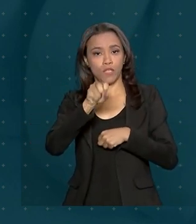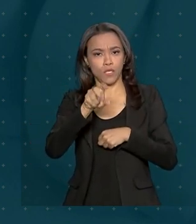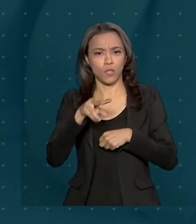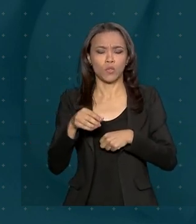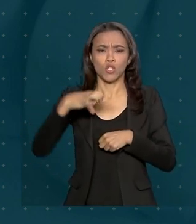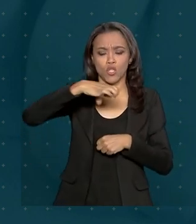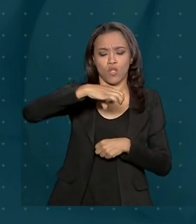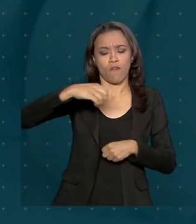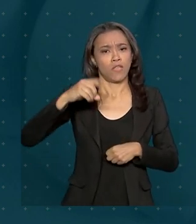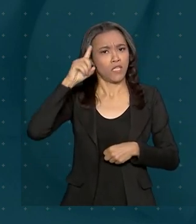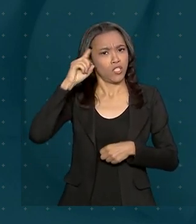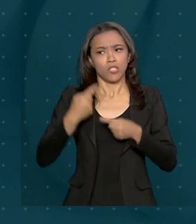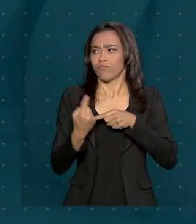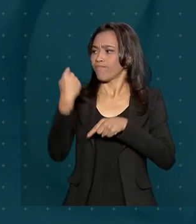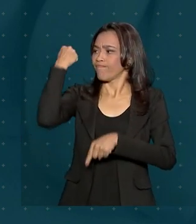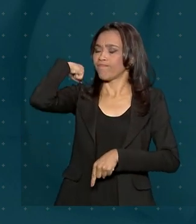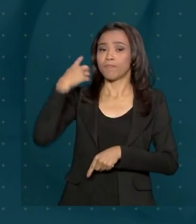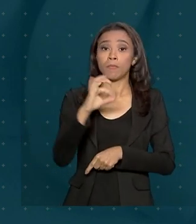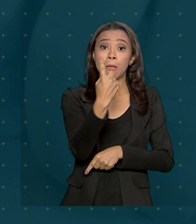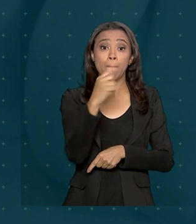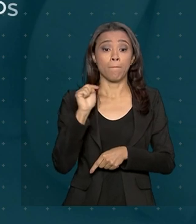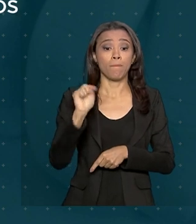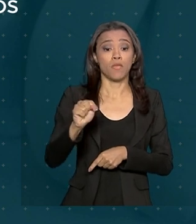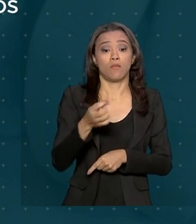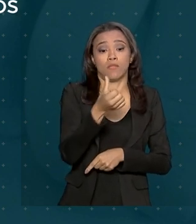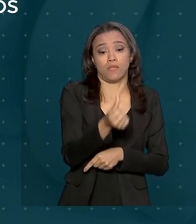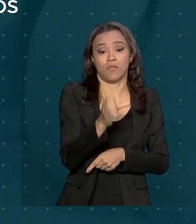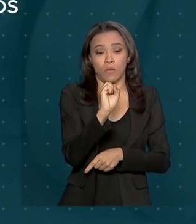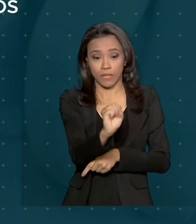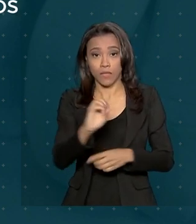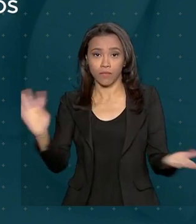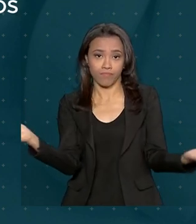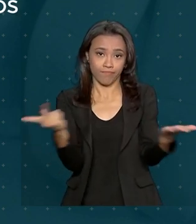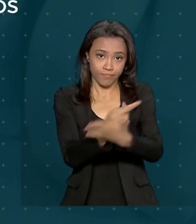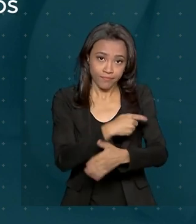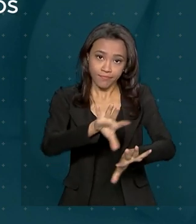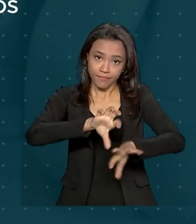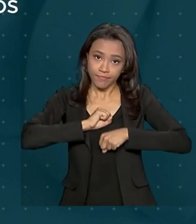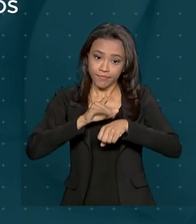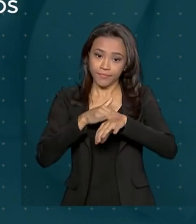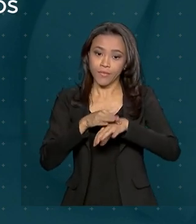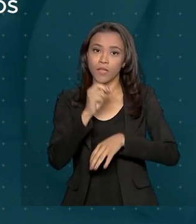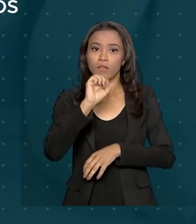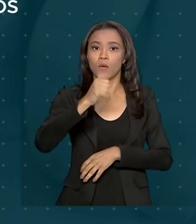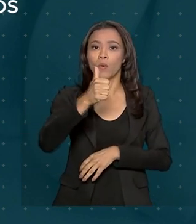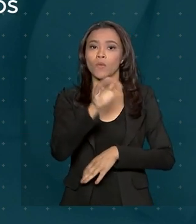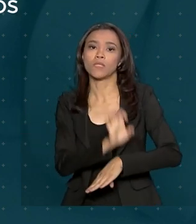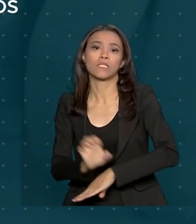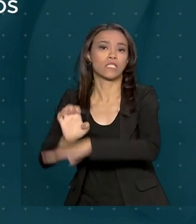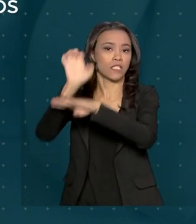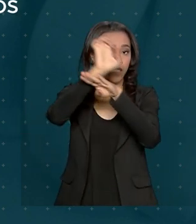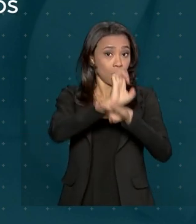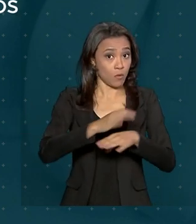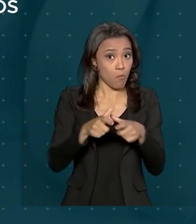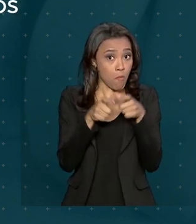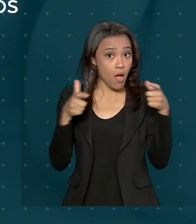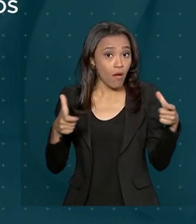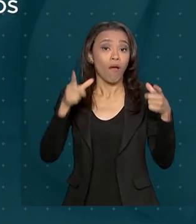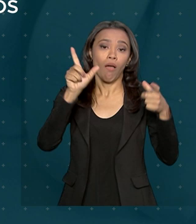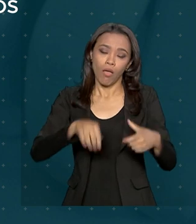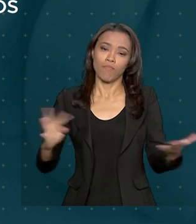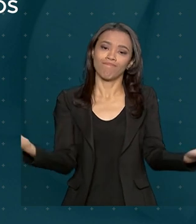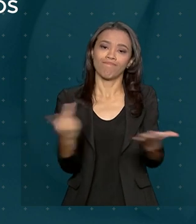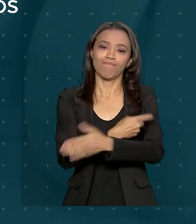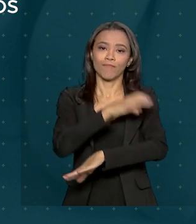90 dias, o Brasil registrou 1.680 casos confirmados em 11 estados. O maior número é em São